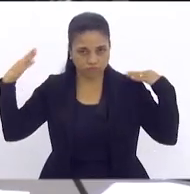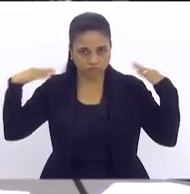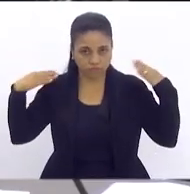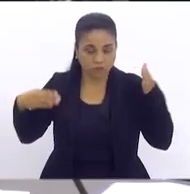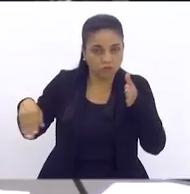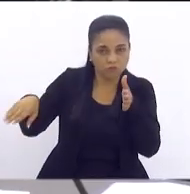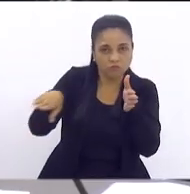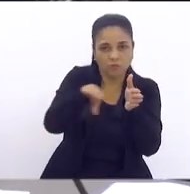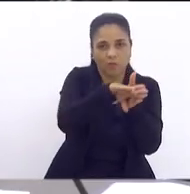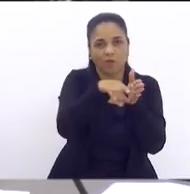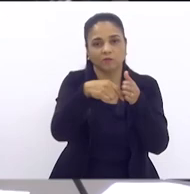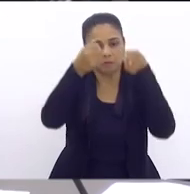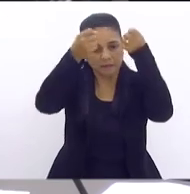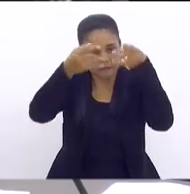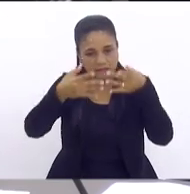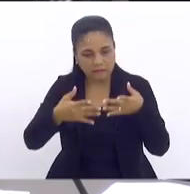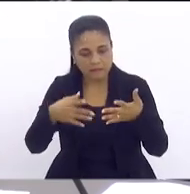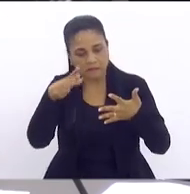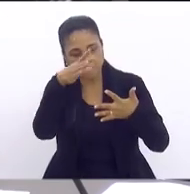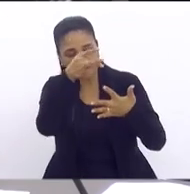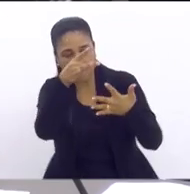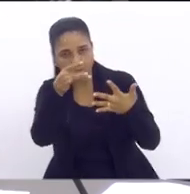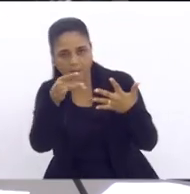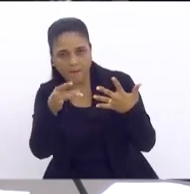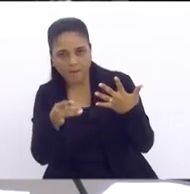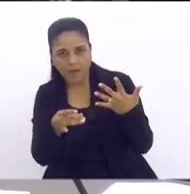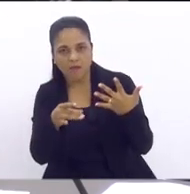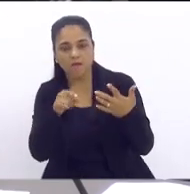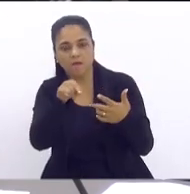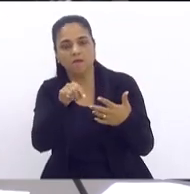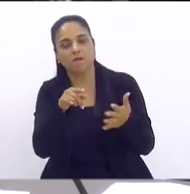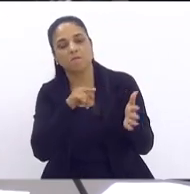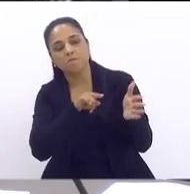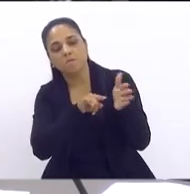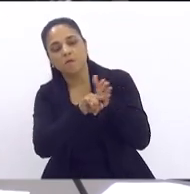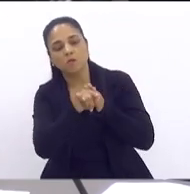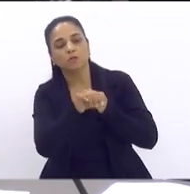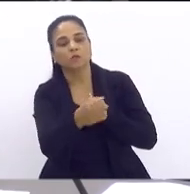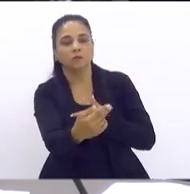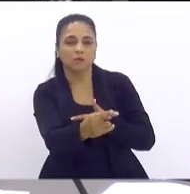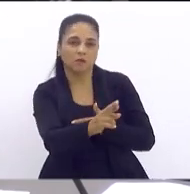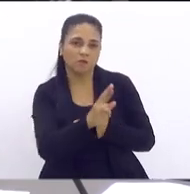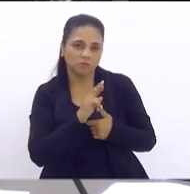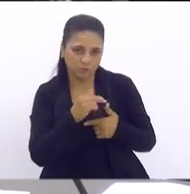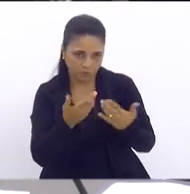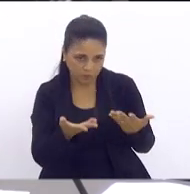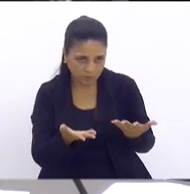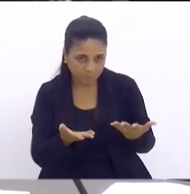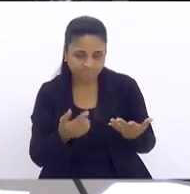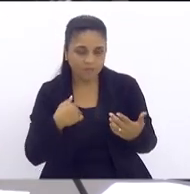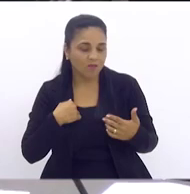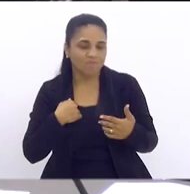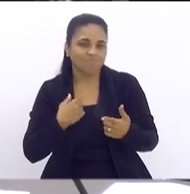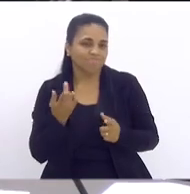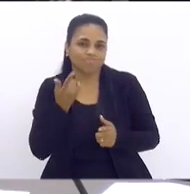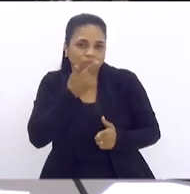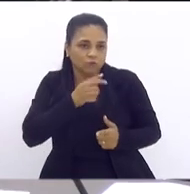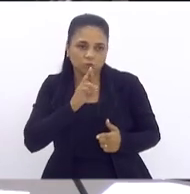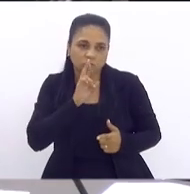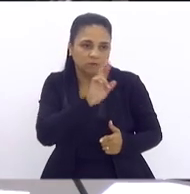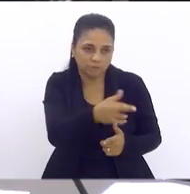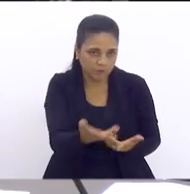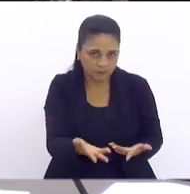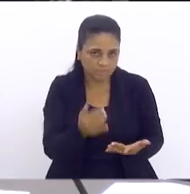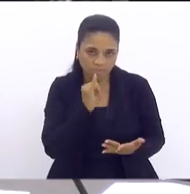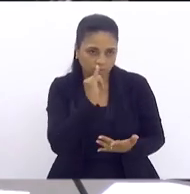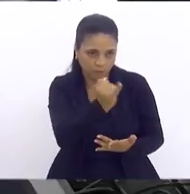para esclarecer esses pontos que a senhora colocou aí, detalhes que a nós não com licença, temos essa